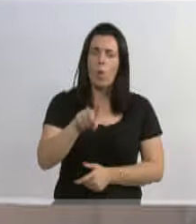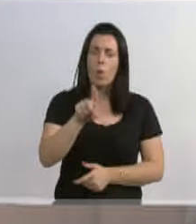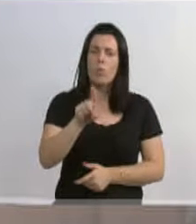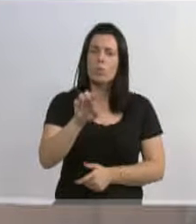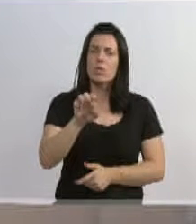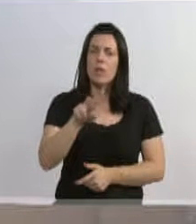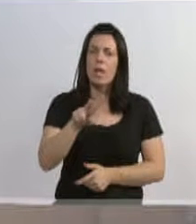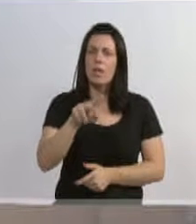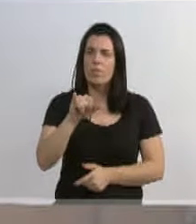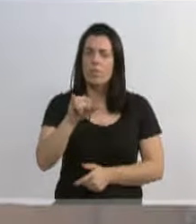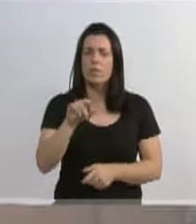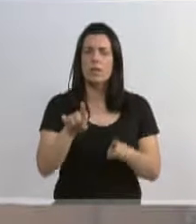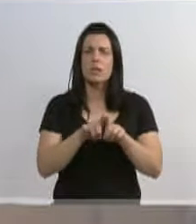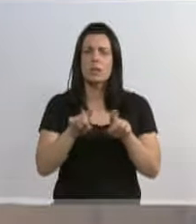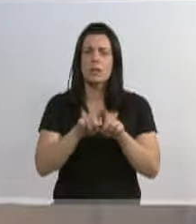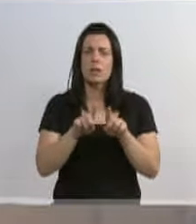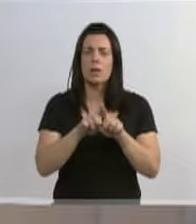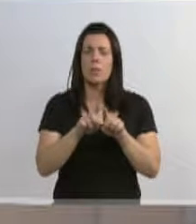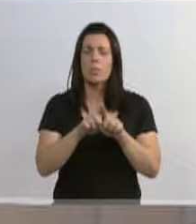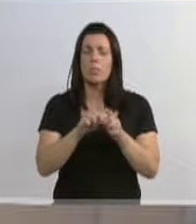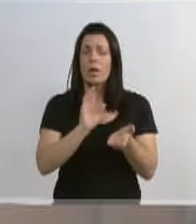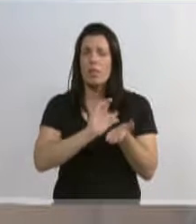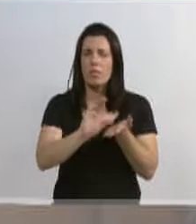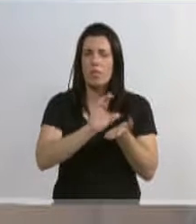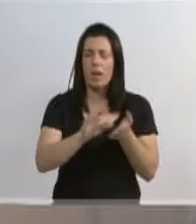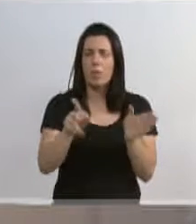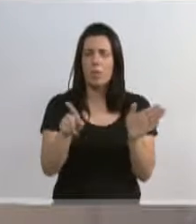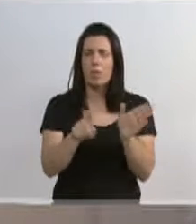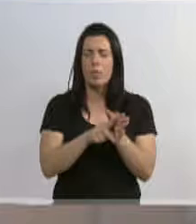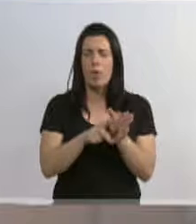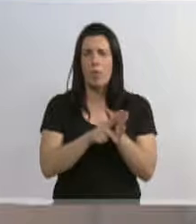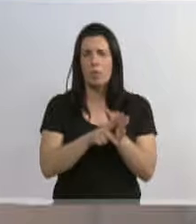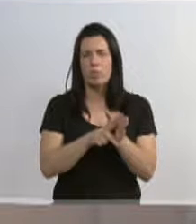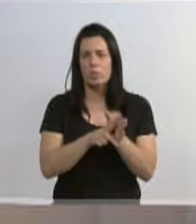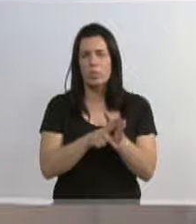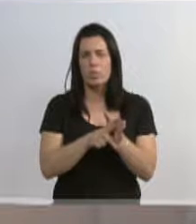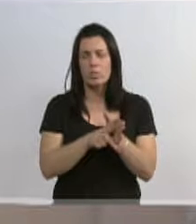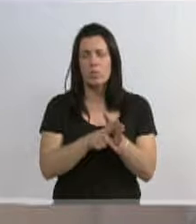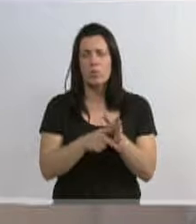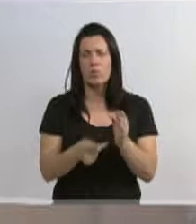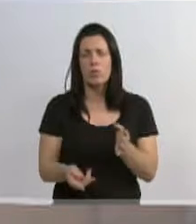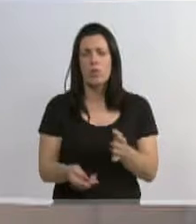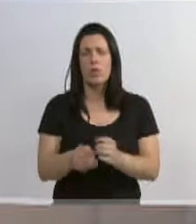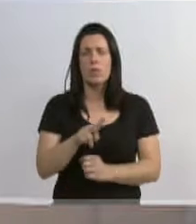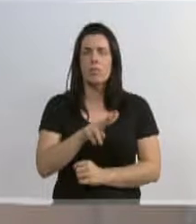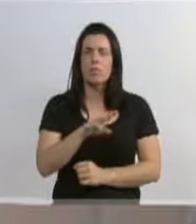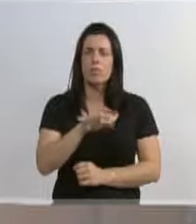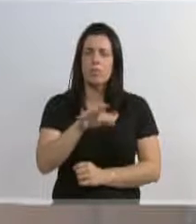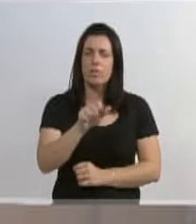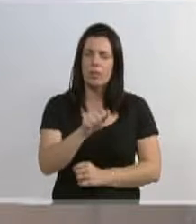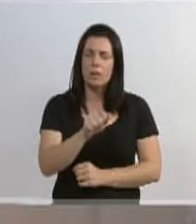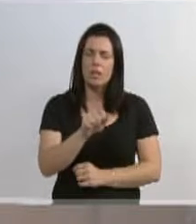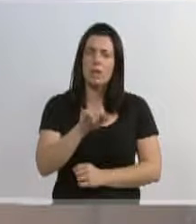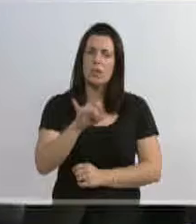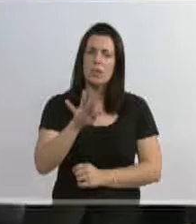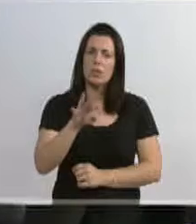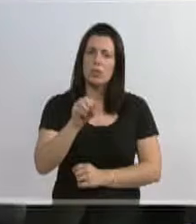o Fundo Municipal de Desenvolvimento do Distrito da Vila Itopava, que é o FUNDEV. Em